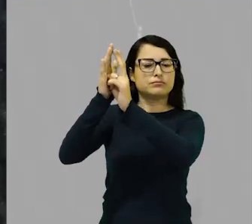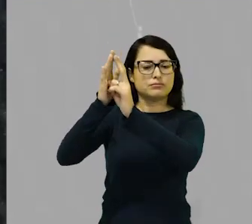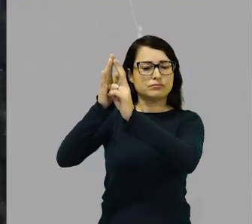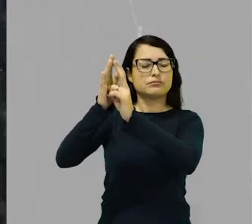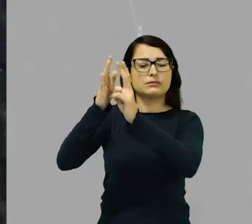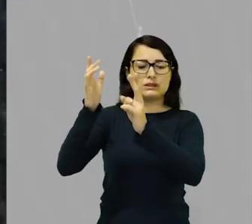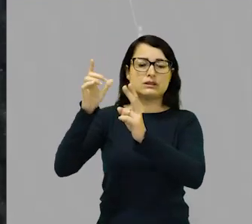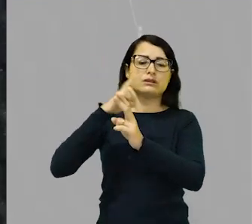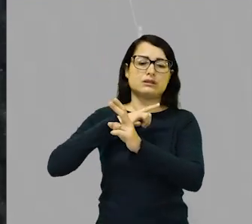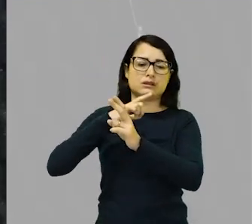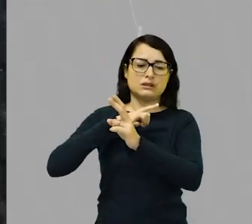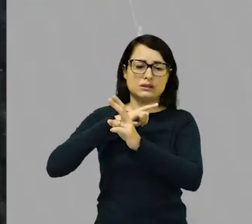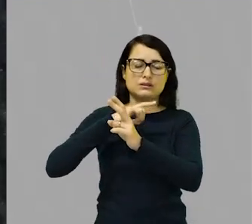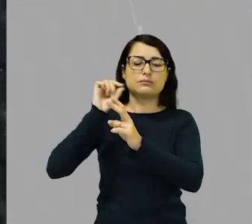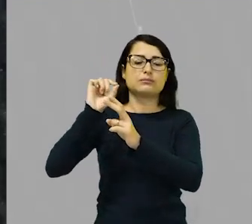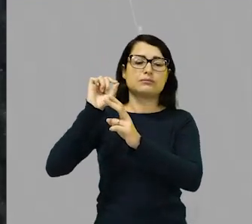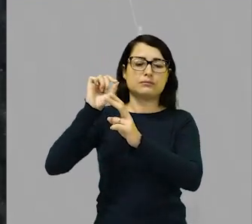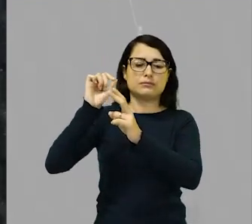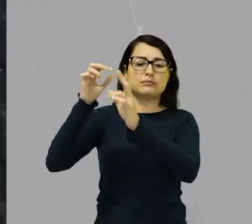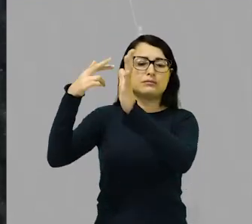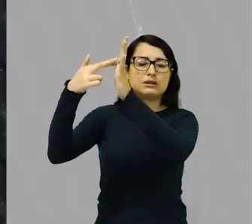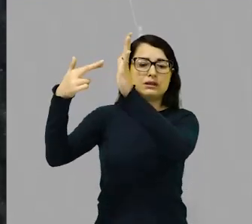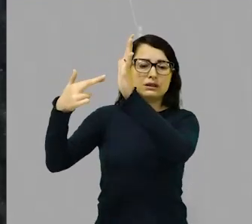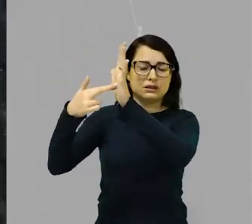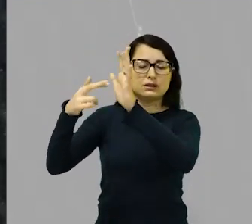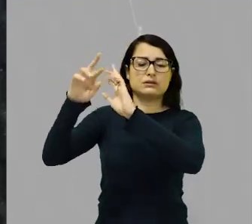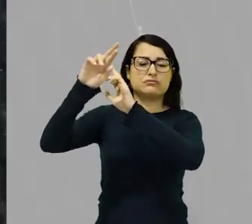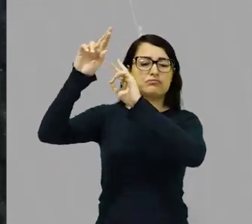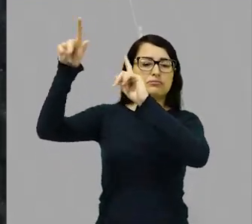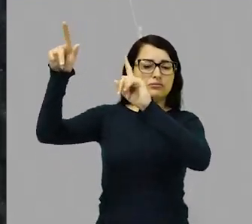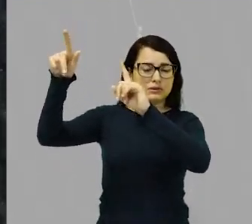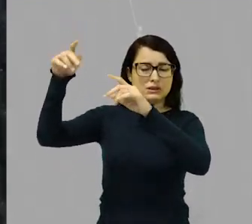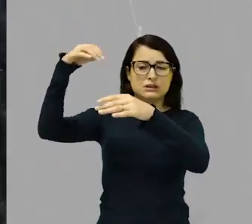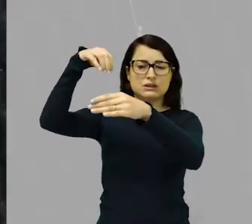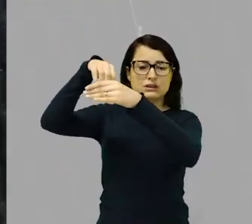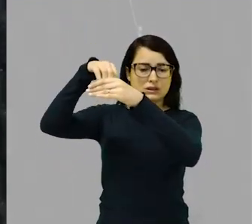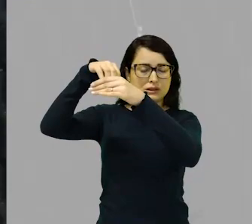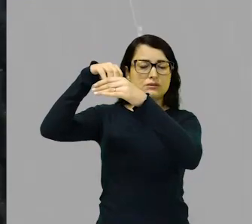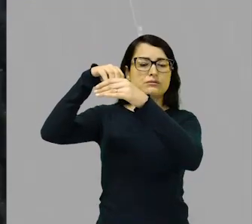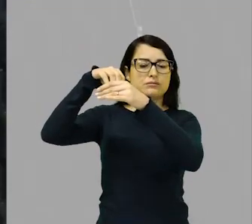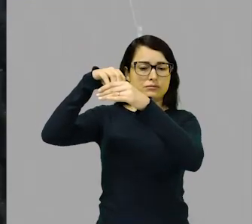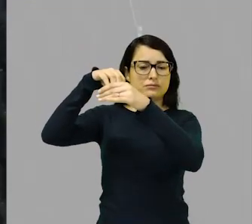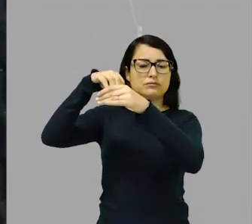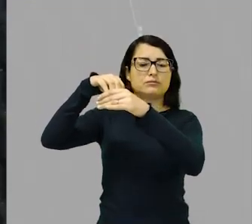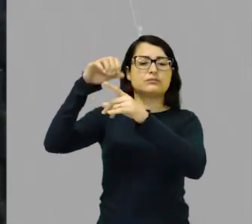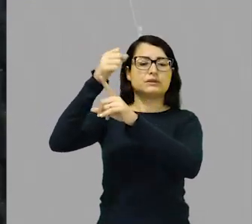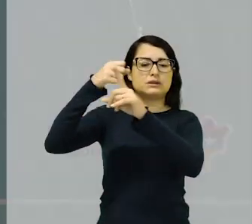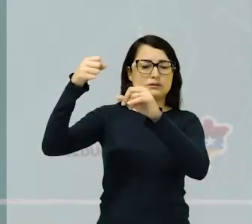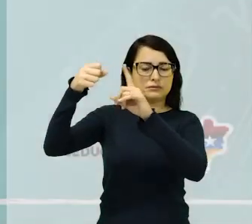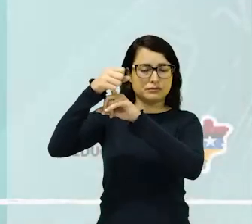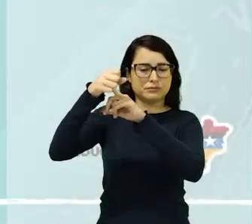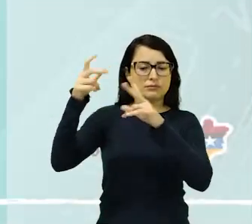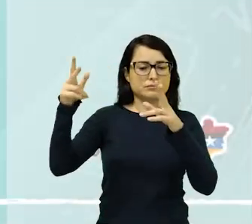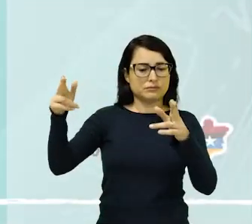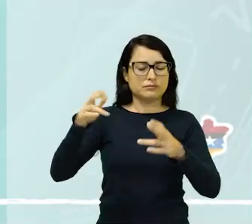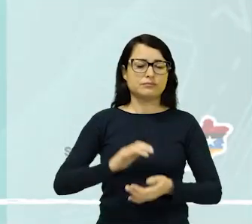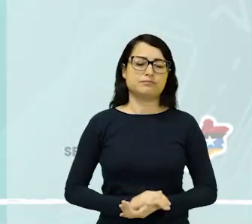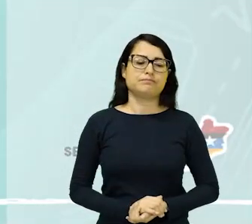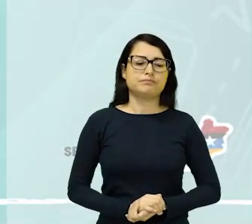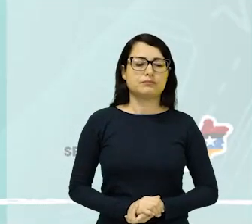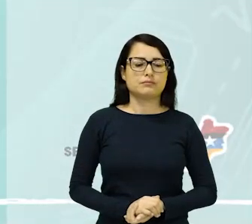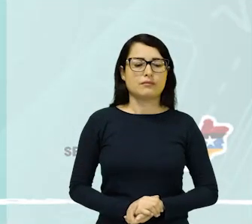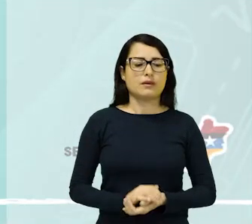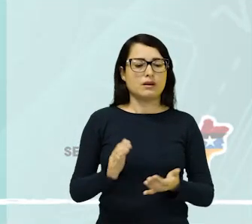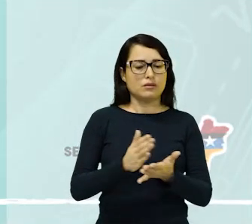estabelece padrões culturais que são divergentes, que são diferentes dentro de uma mesma sociedade. Certinho?